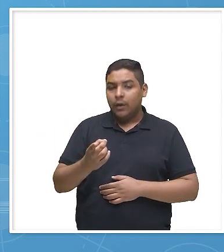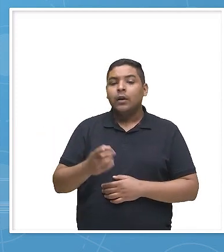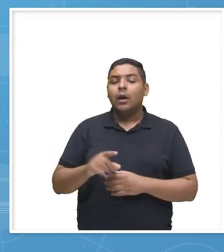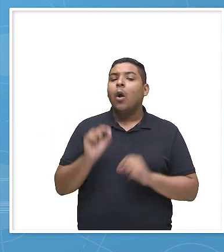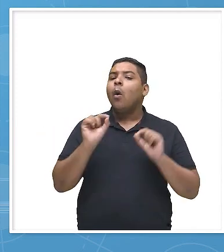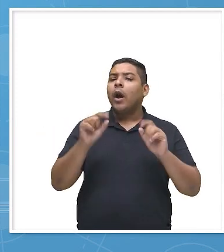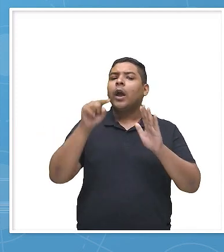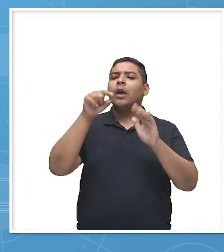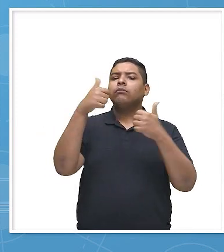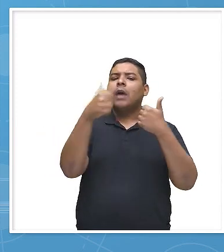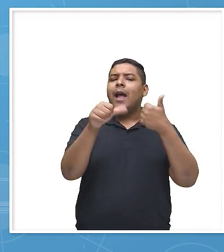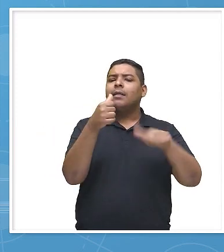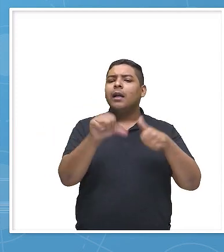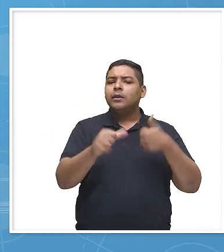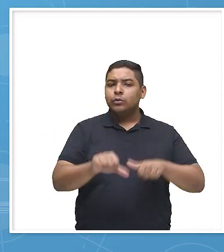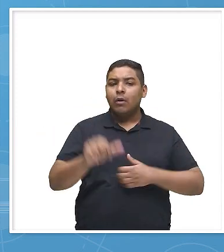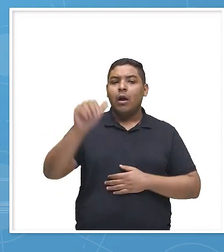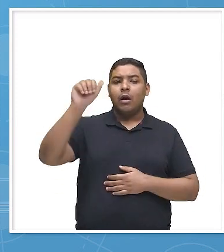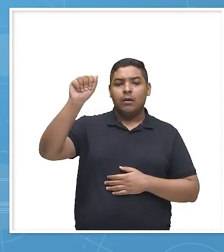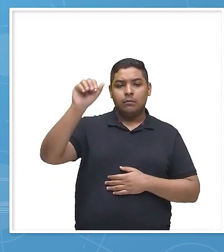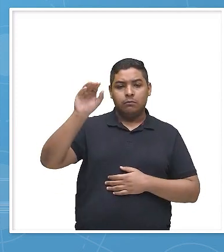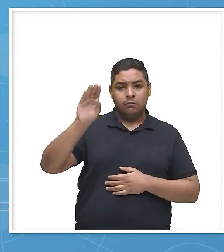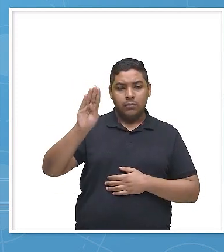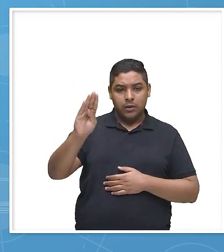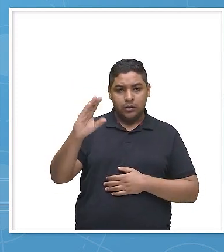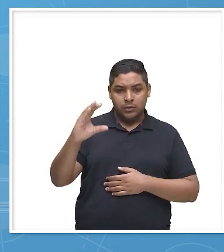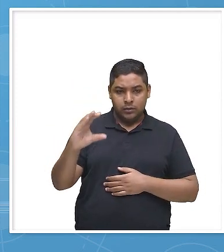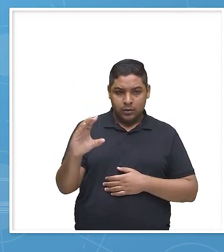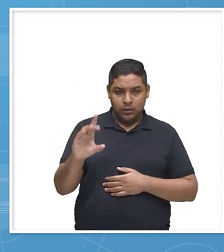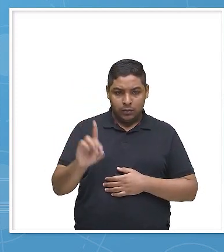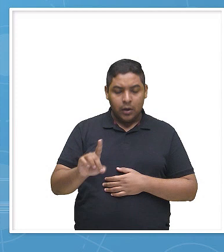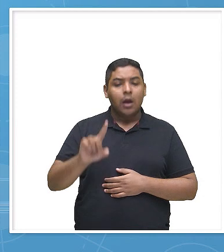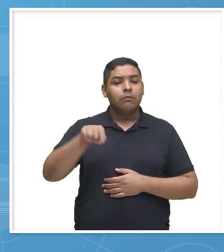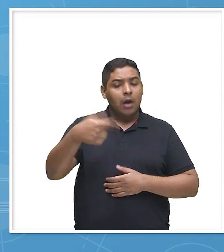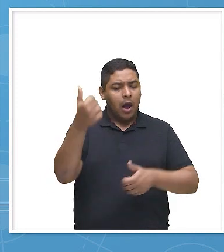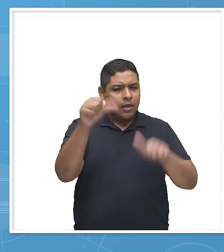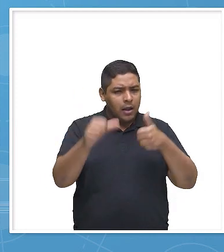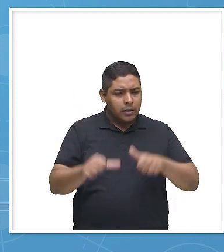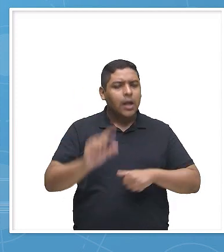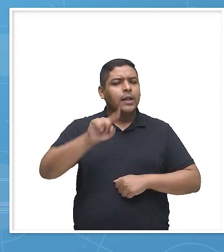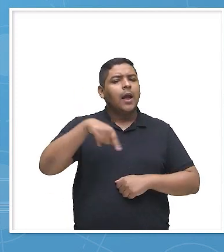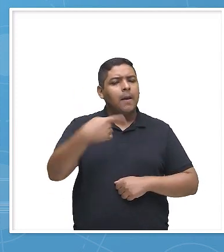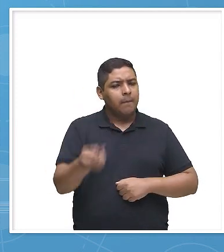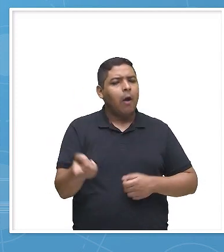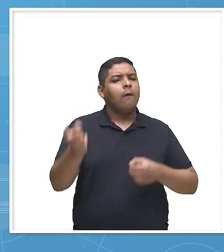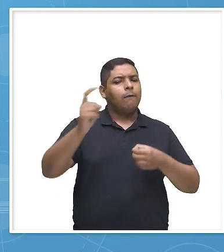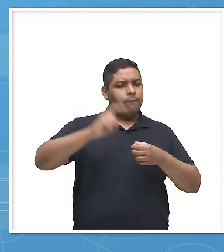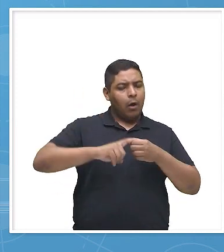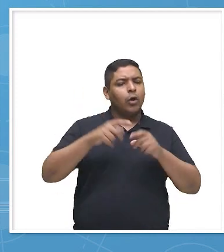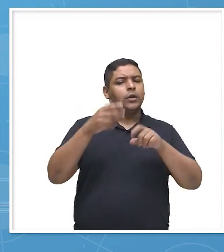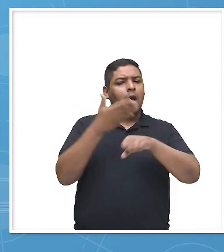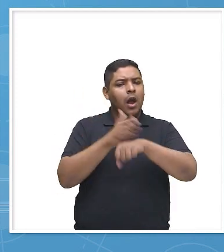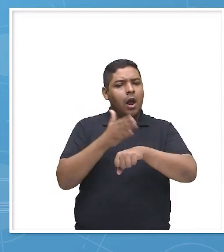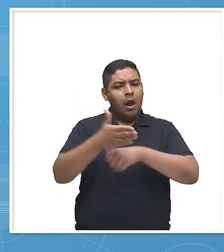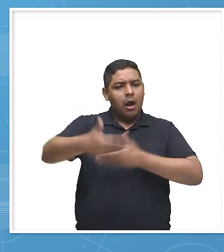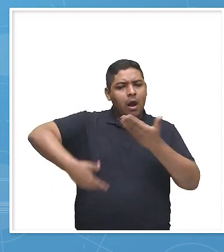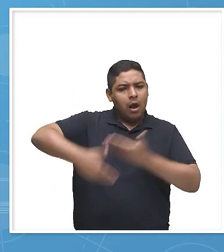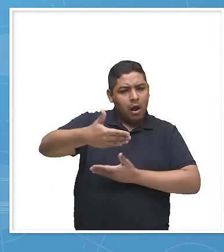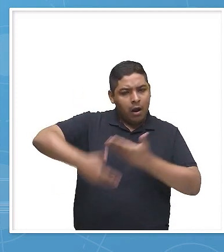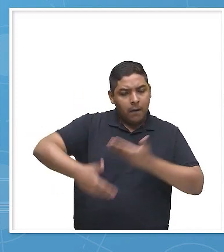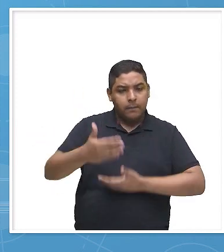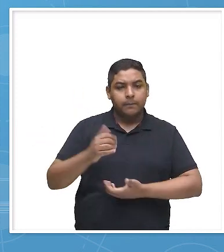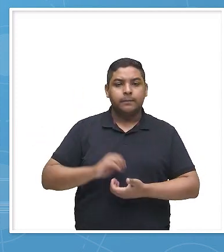umas questões para vocês. Vocês vão analisar as questões. Daqui a pouco você vai voltar para a nossa interatividade para ver o que vocês responderam.